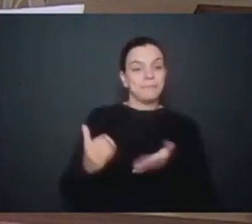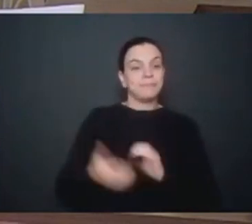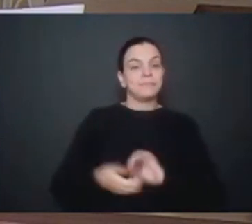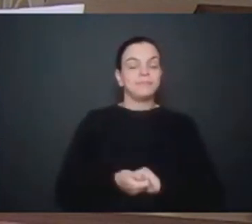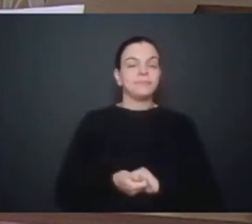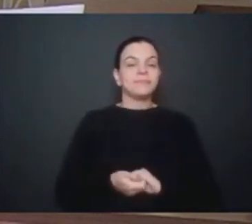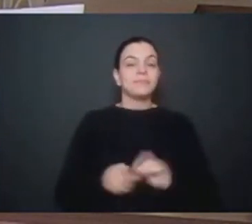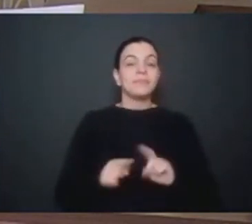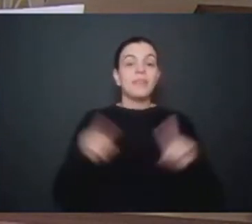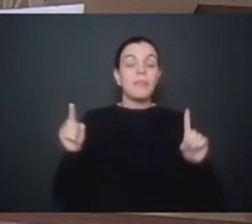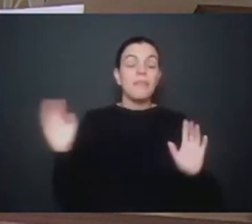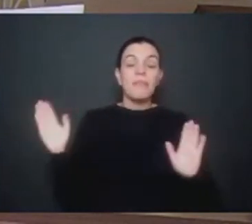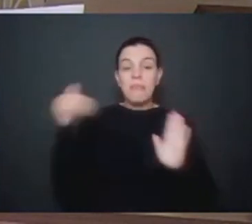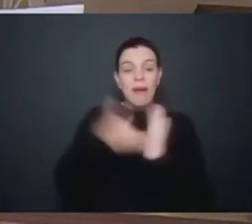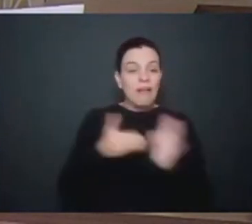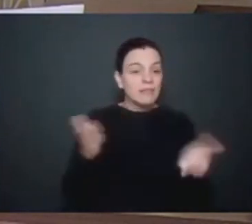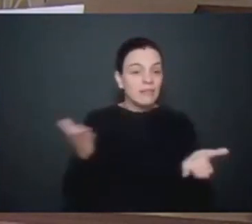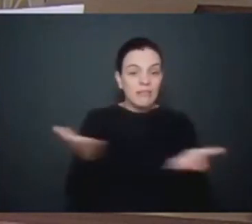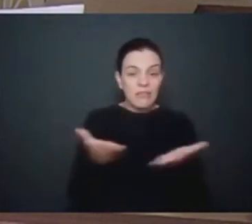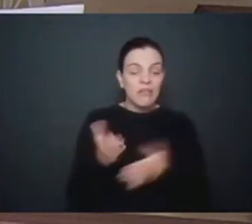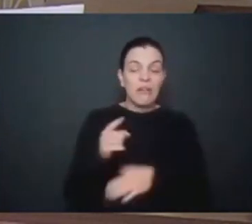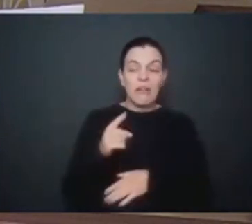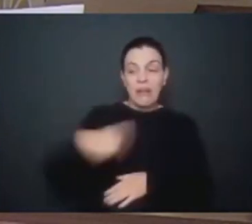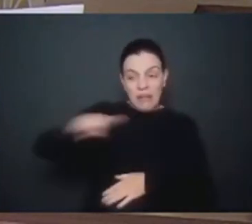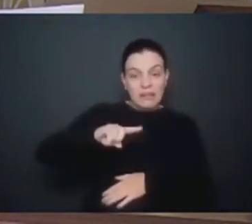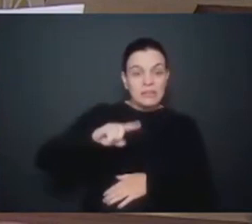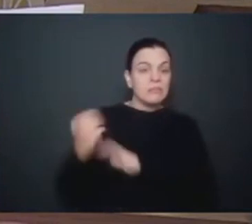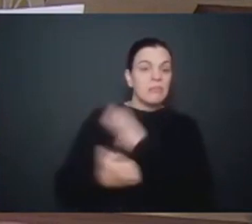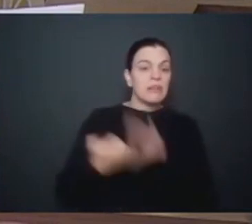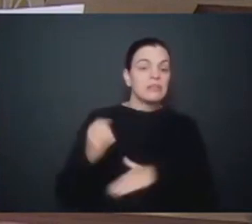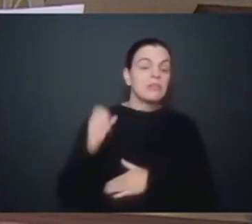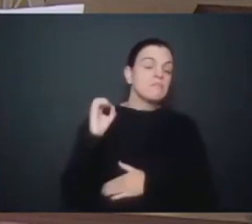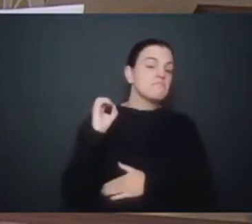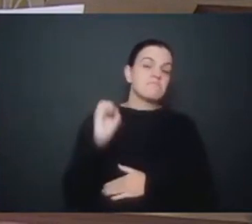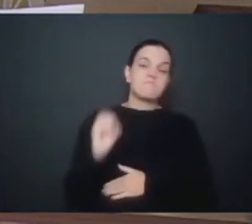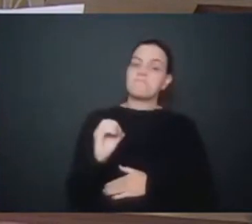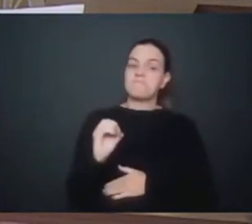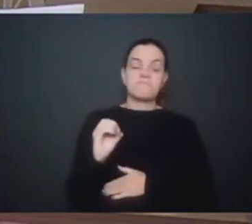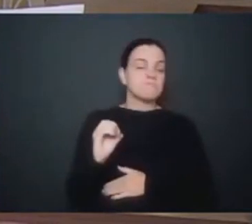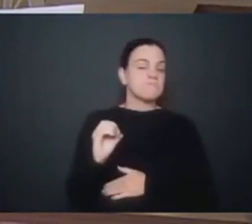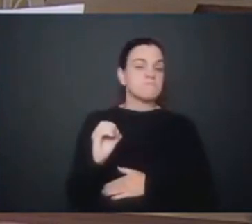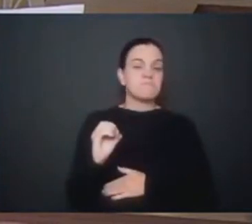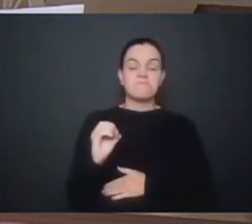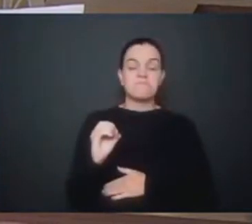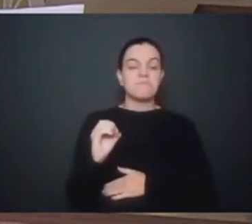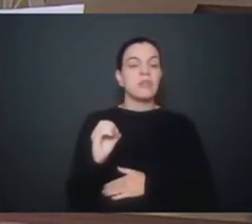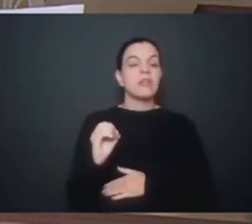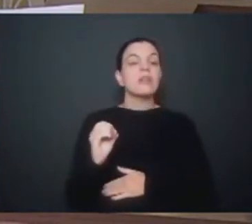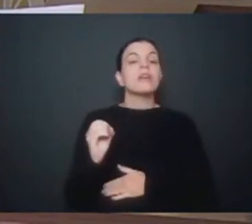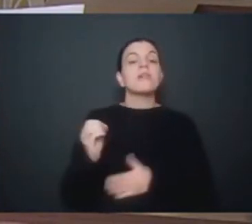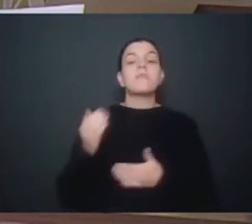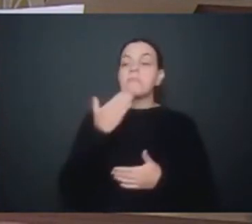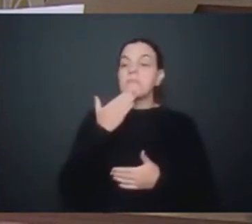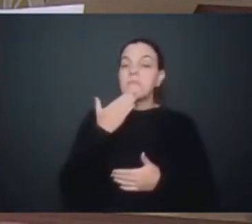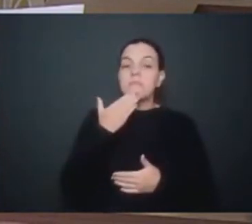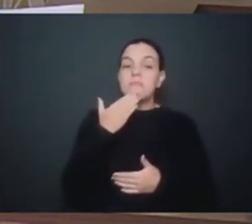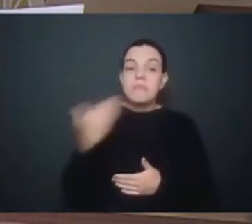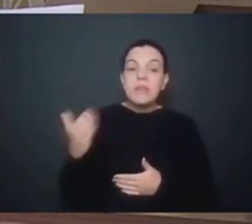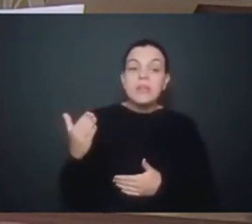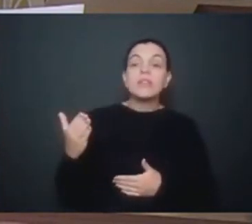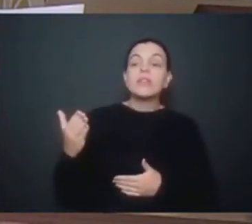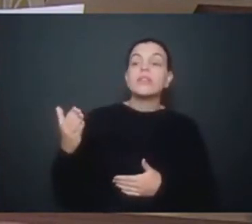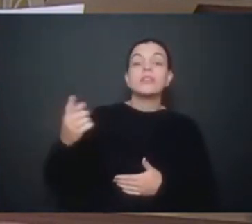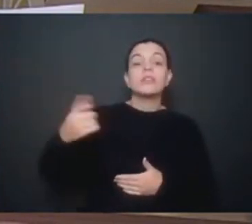nenhuma empresa, com a manifestação de algumas empresas convidadas de que precisariam de mais tempo para avaliar o